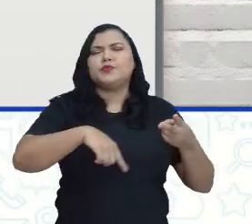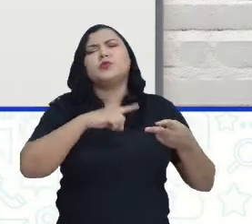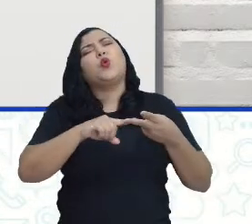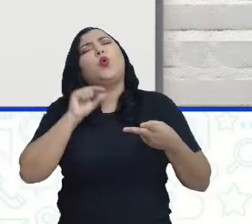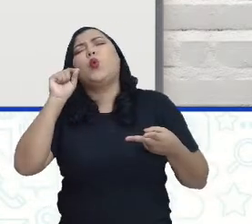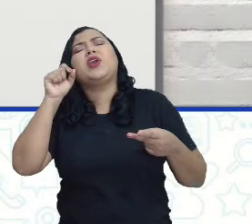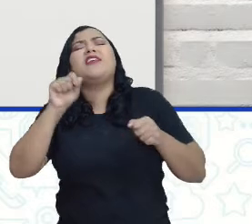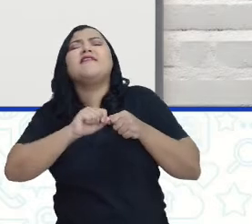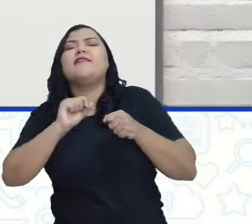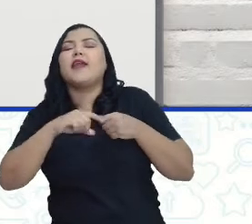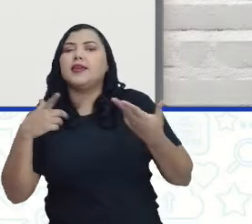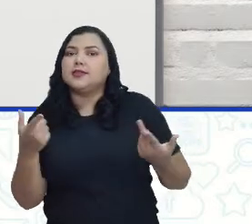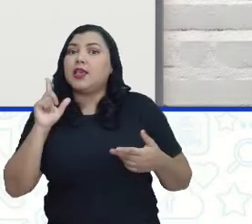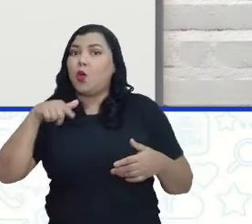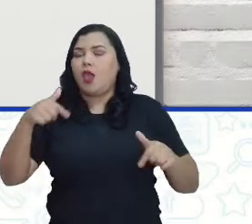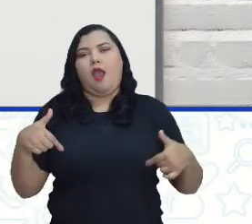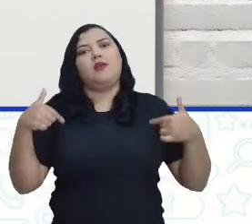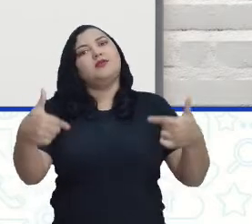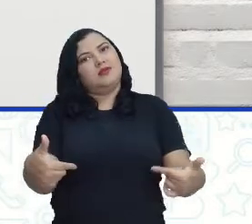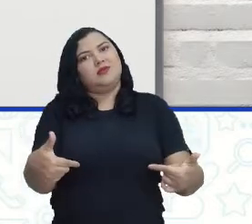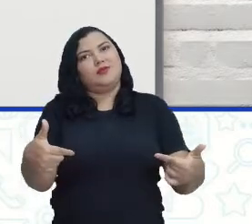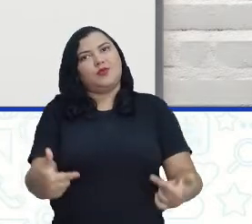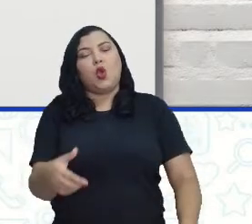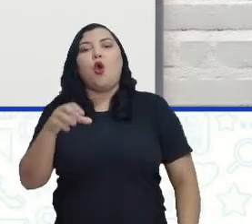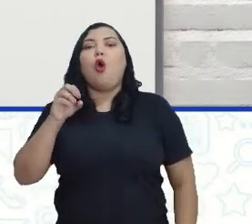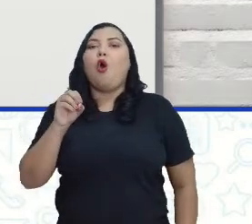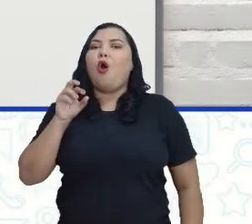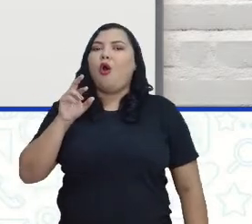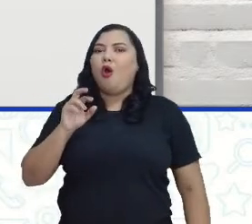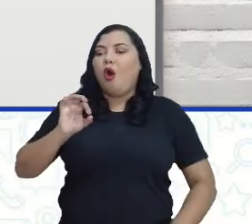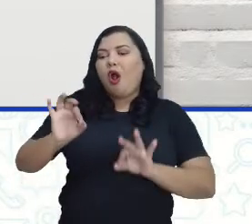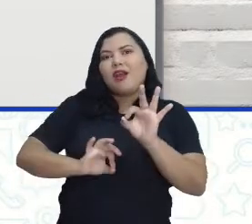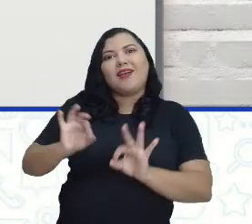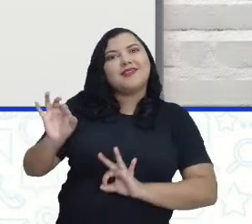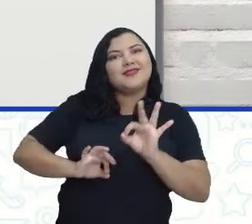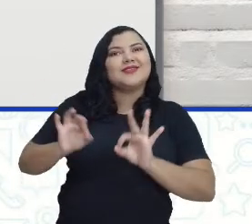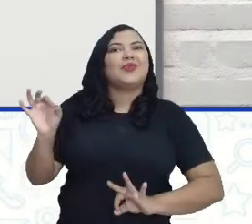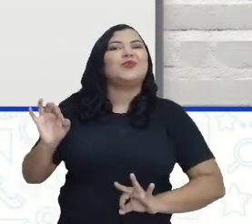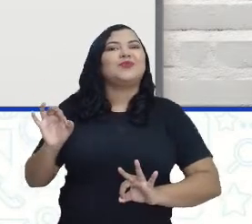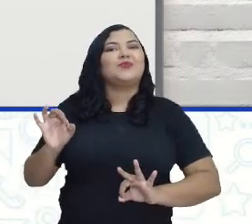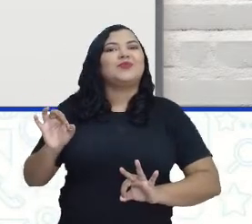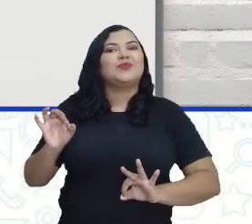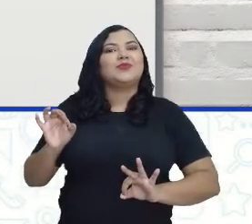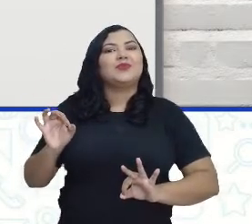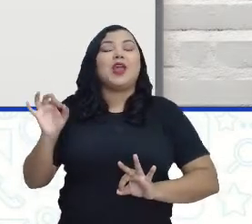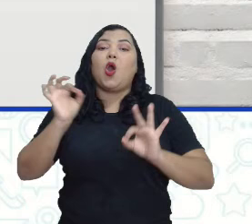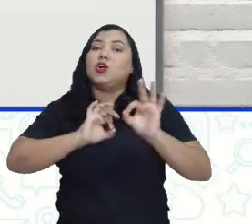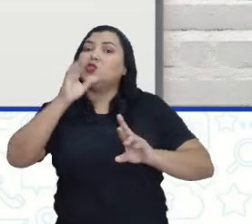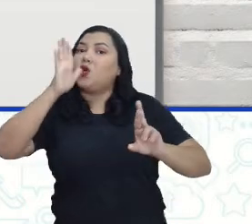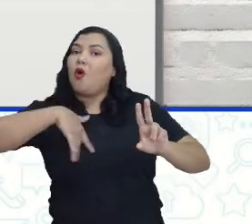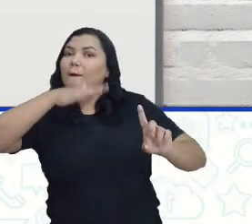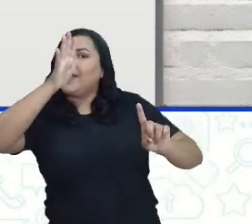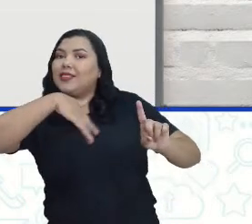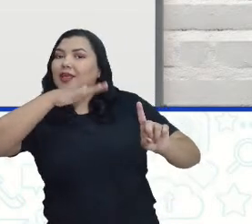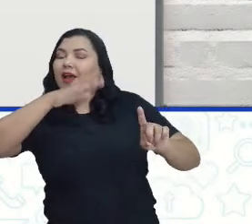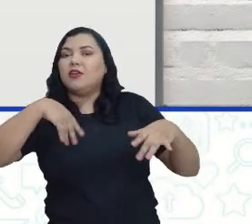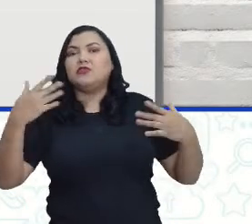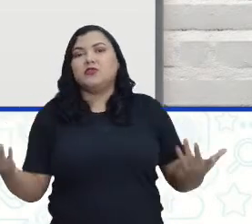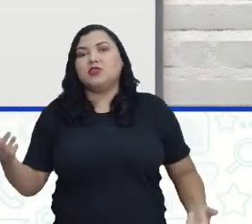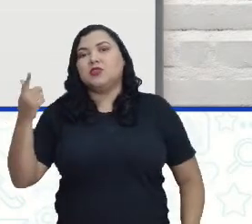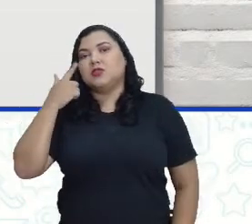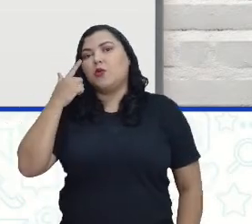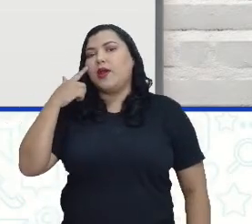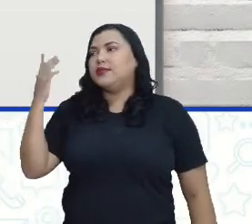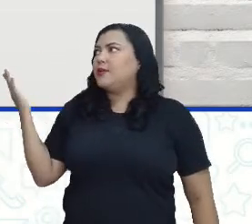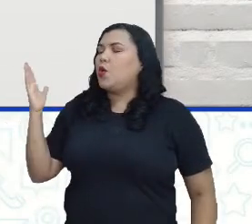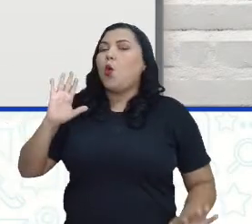foi feito, que aí vai ser a ação, o que foi feito? Organizaram a homenagem. Então, o que os estudantes fizeram? Qual